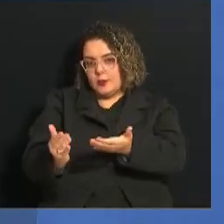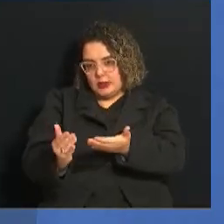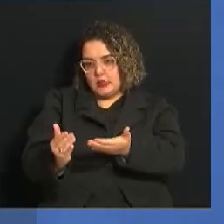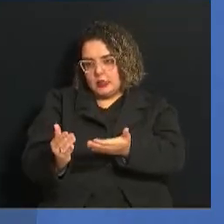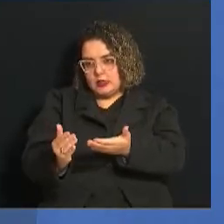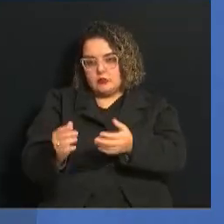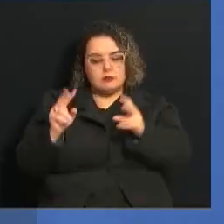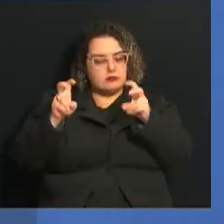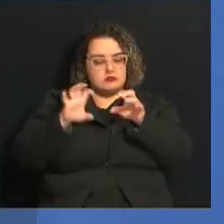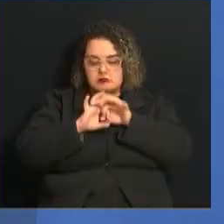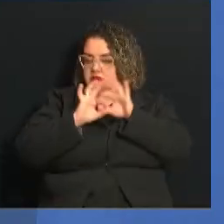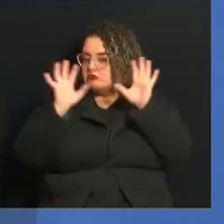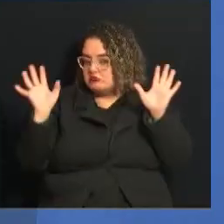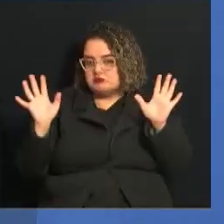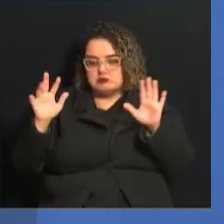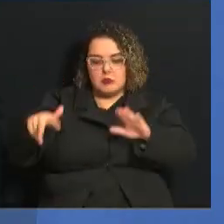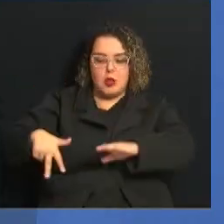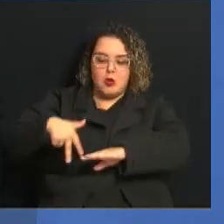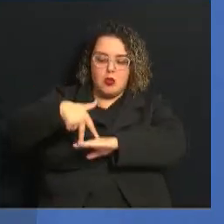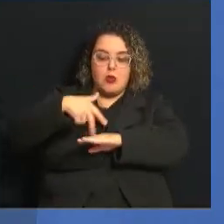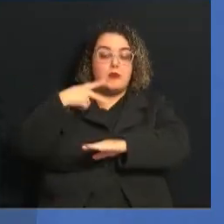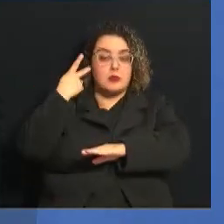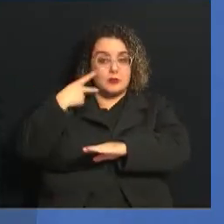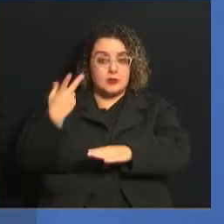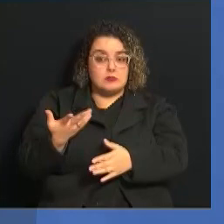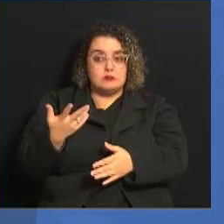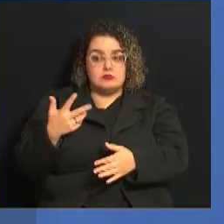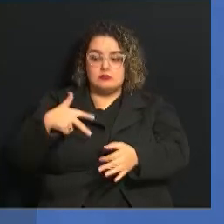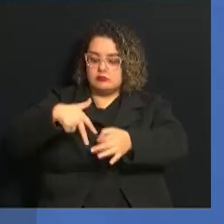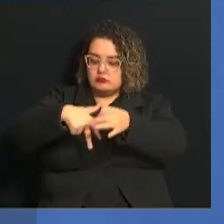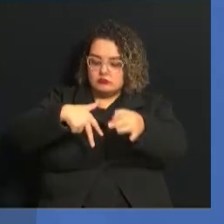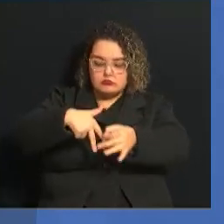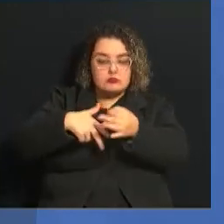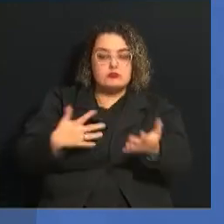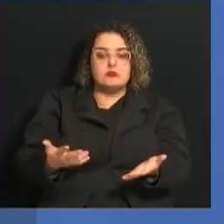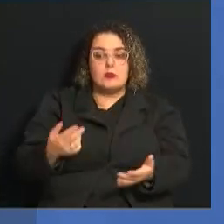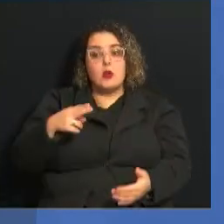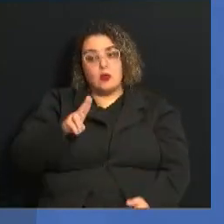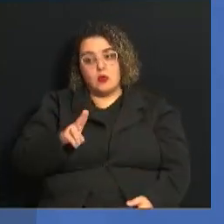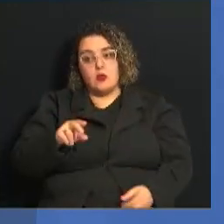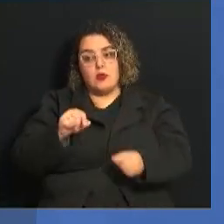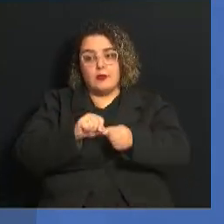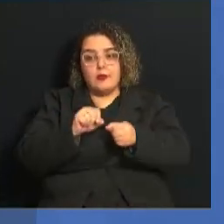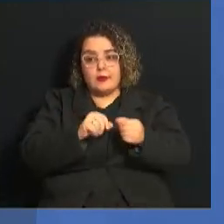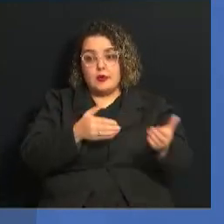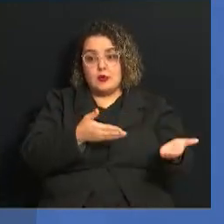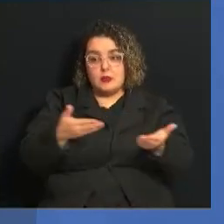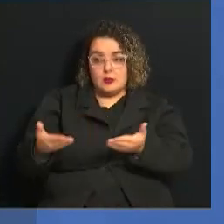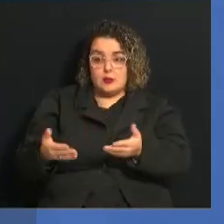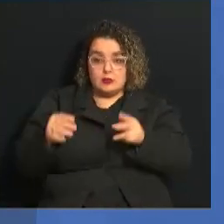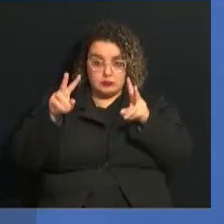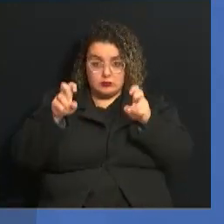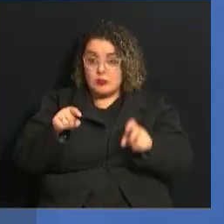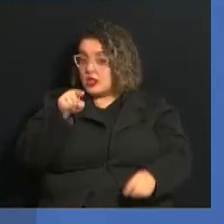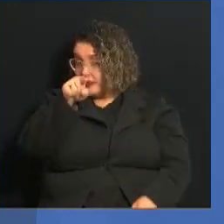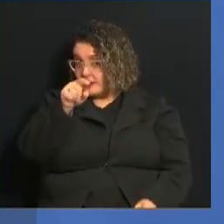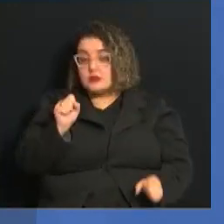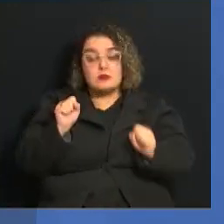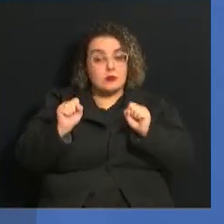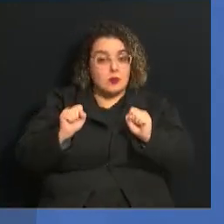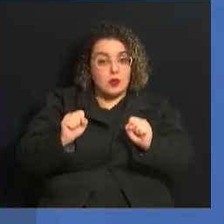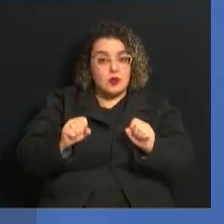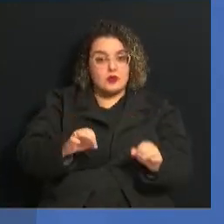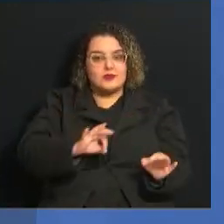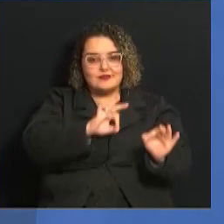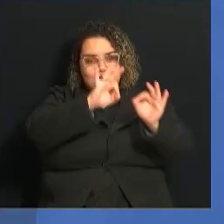um tema livre o vereador trás pessoas para debater ou então fazer uma apresentação sobre o tema e você pode